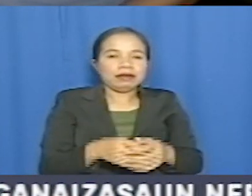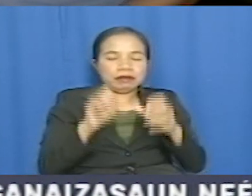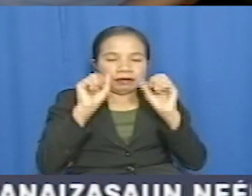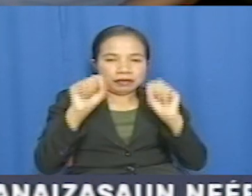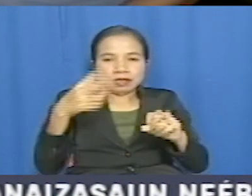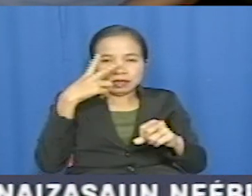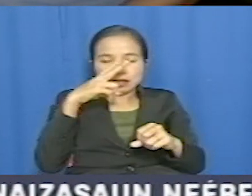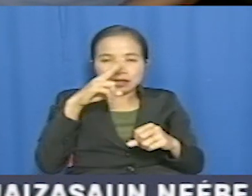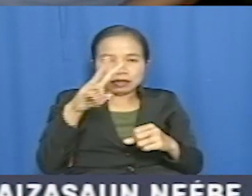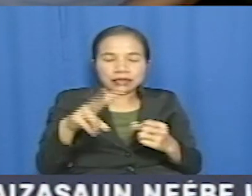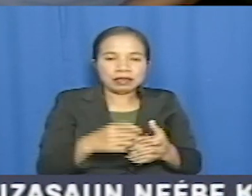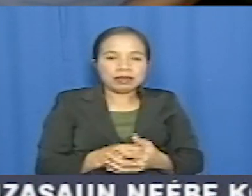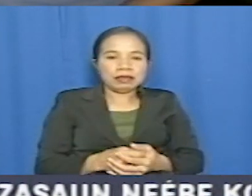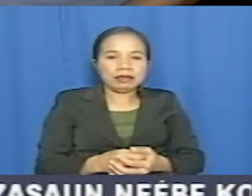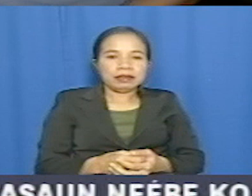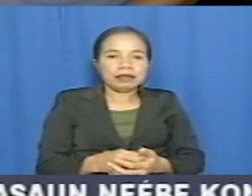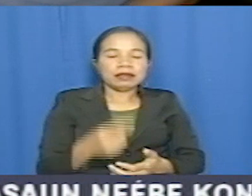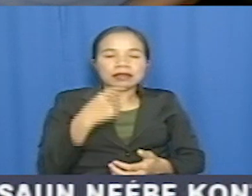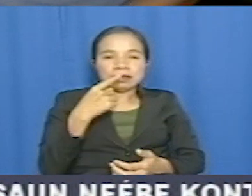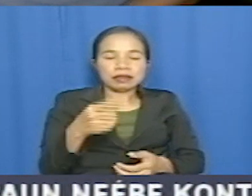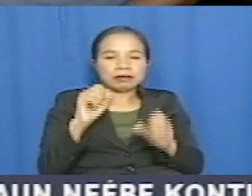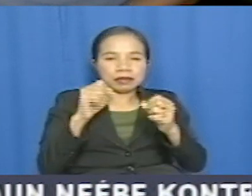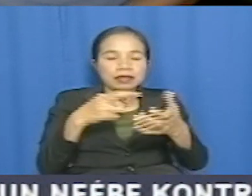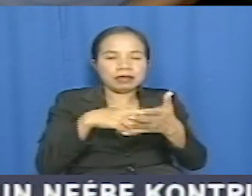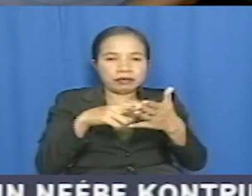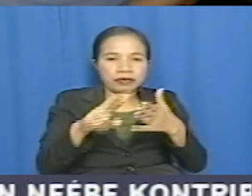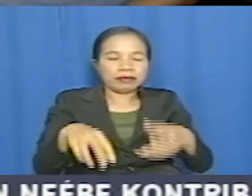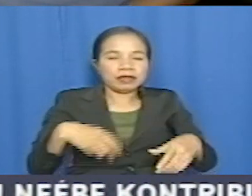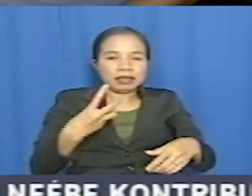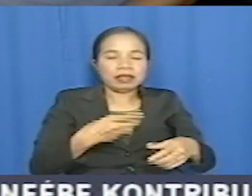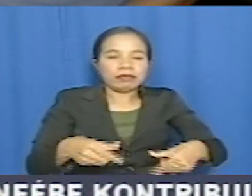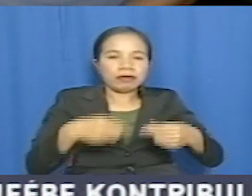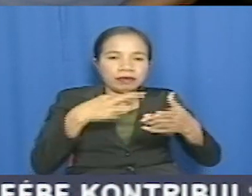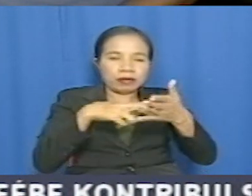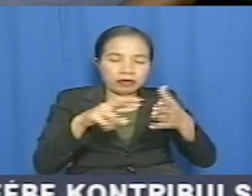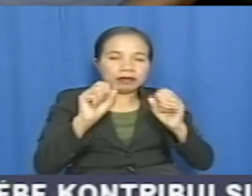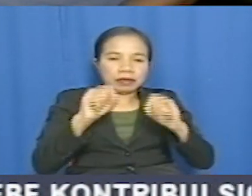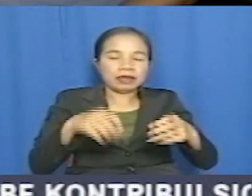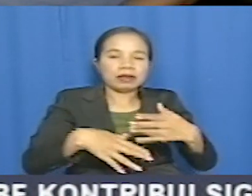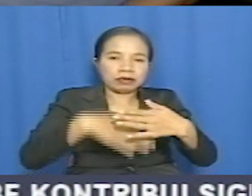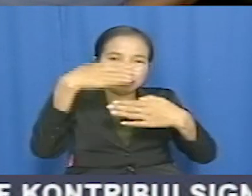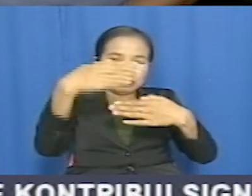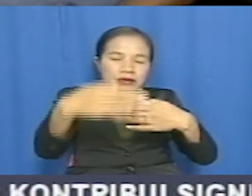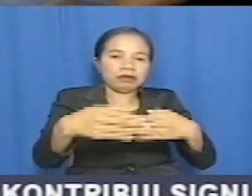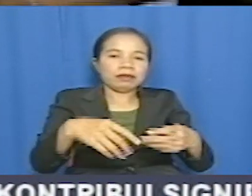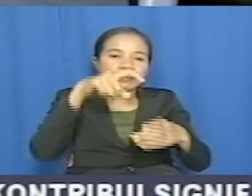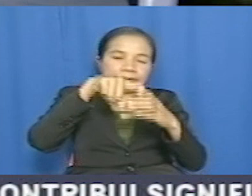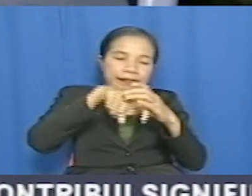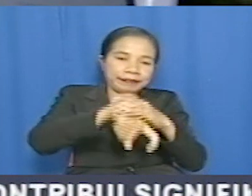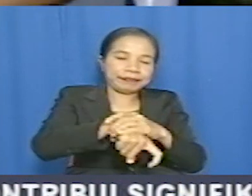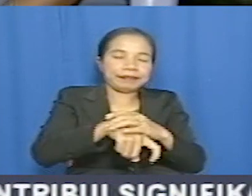are, no fim, se era dia, catac, bela, aprova, né? E da sua aprovação, será bem avança a perfuração.